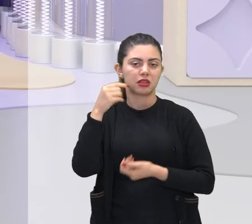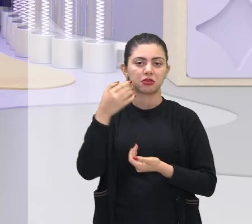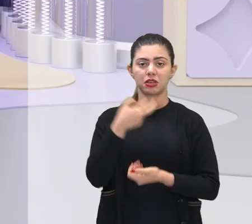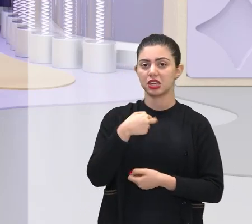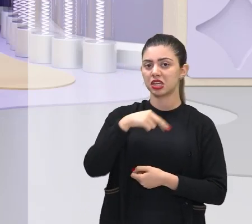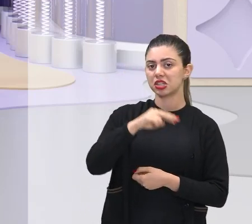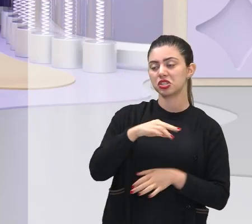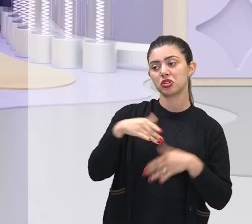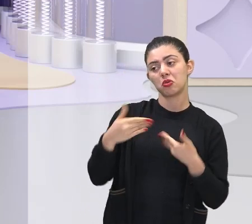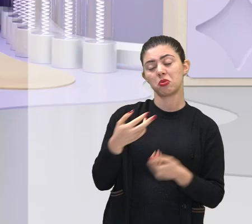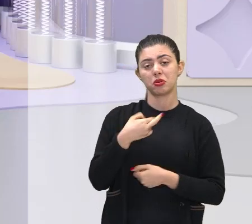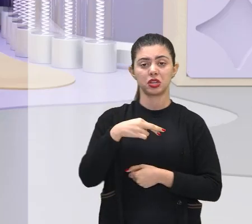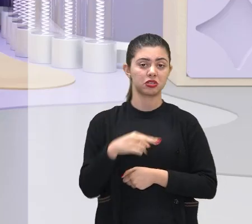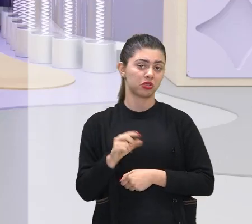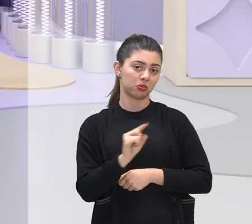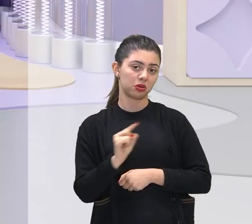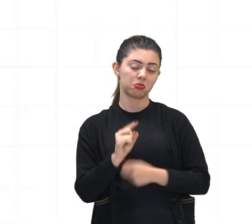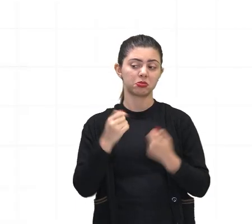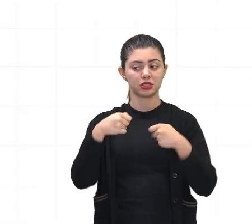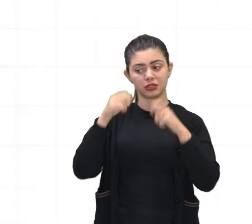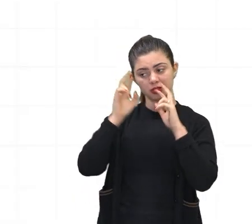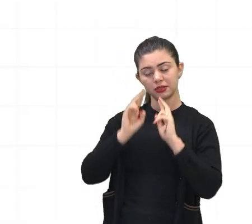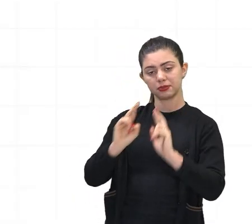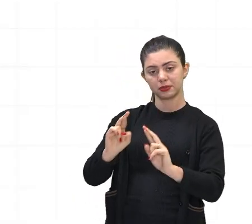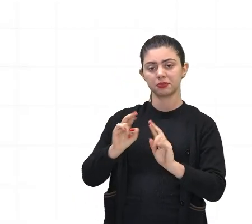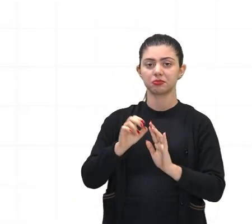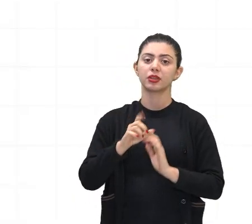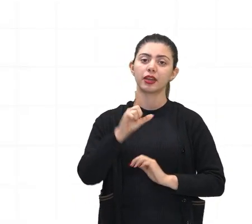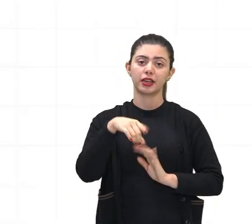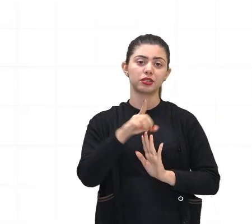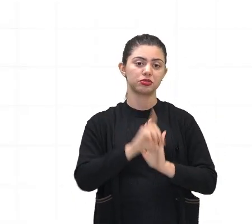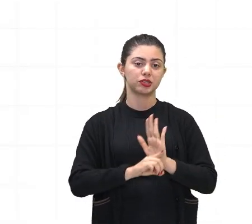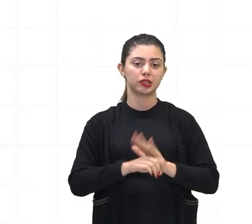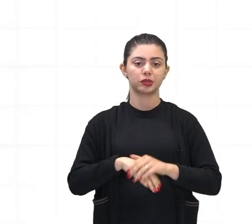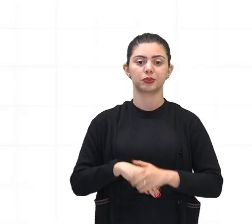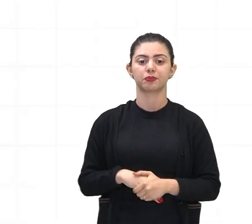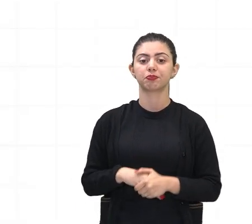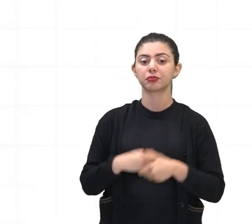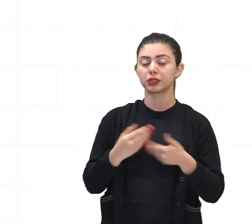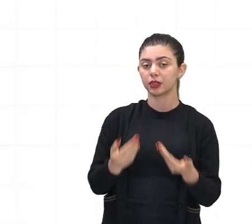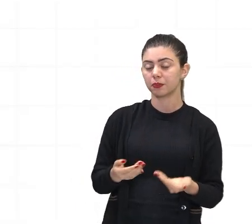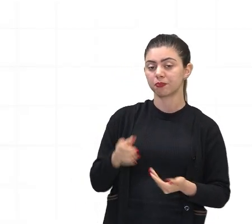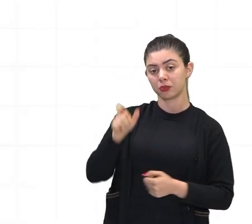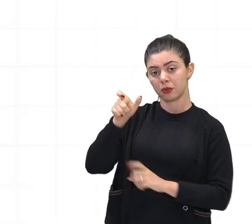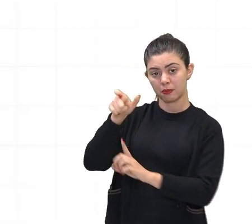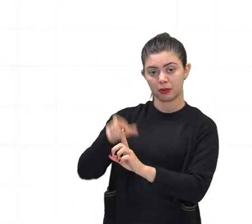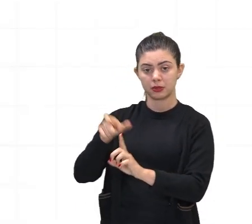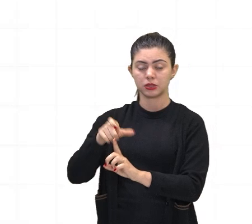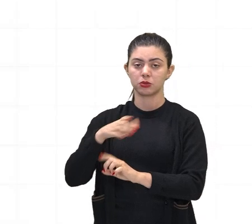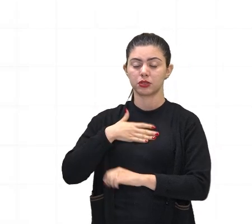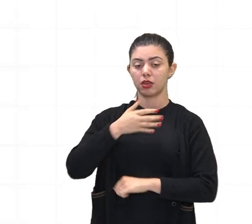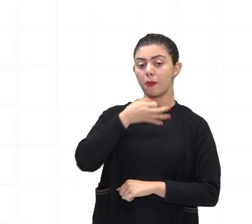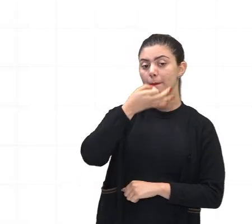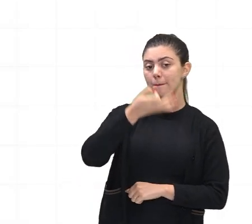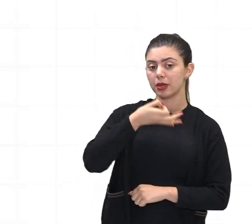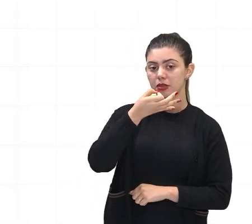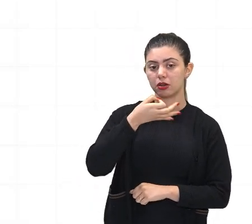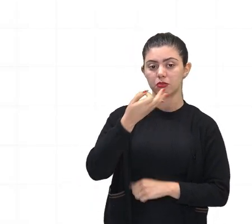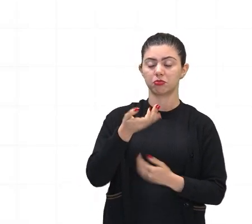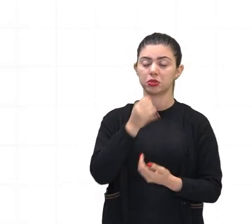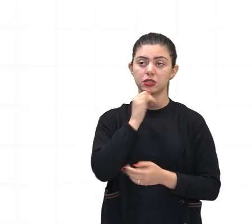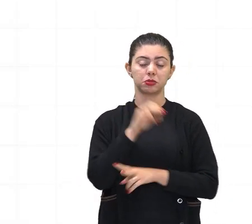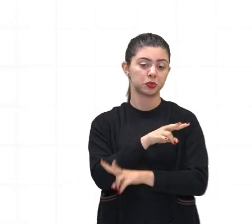não religião. Vamos lá. Quando uma pessoa expressa a sua opinião acerca